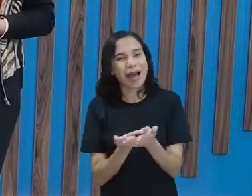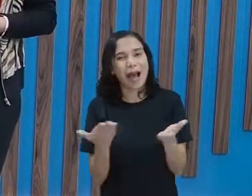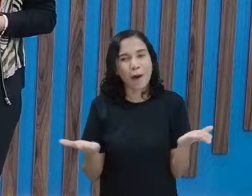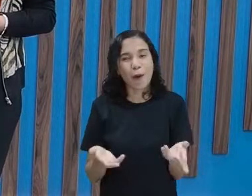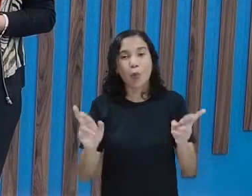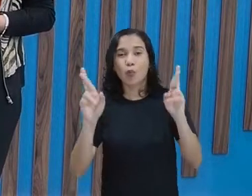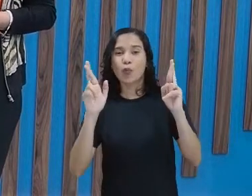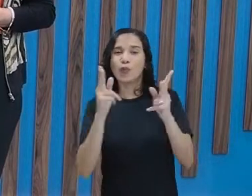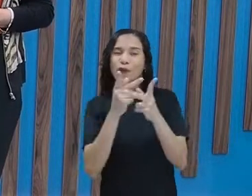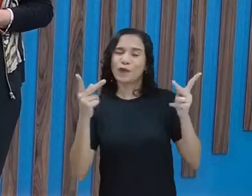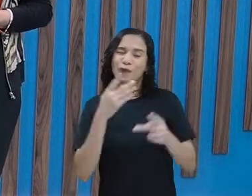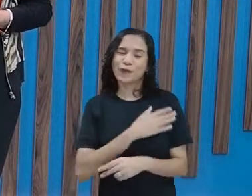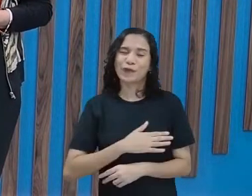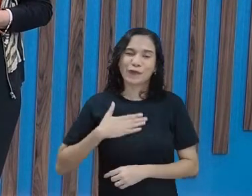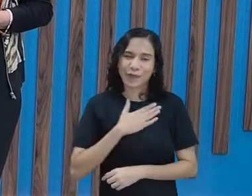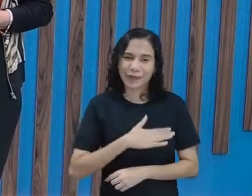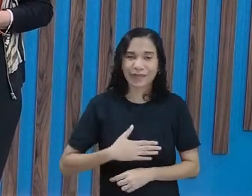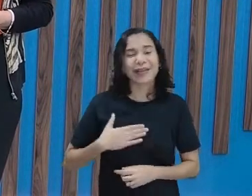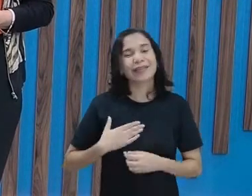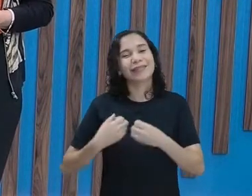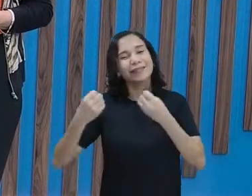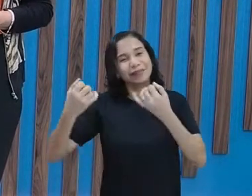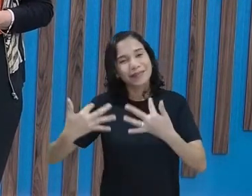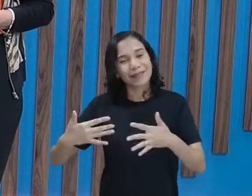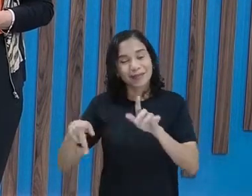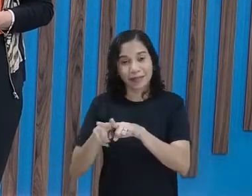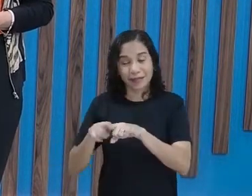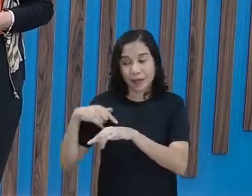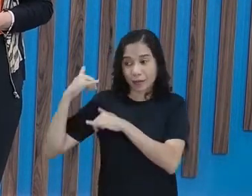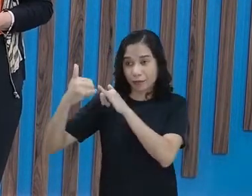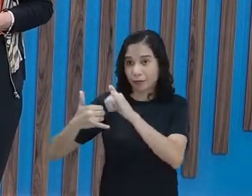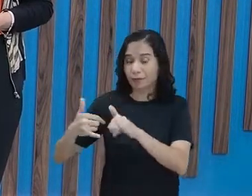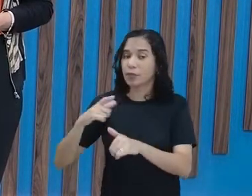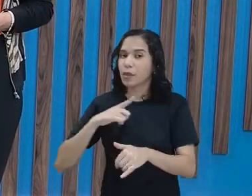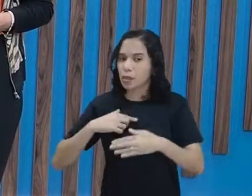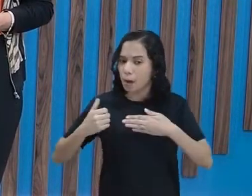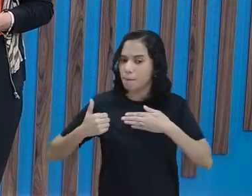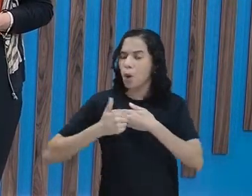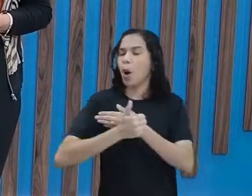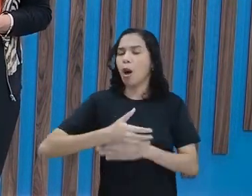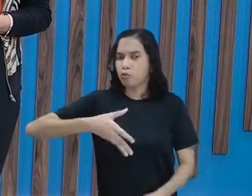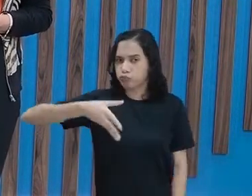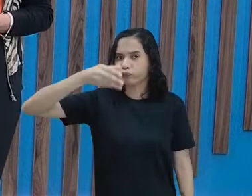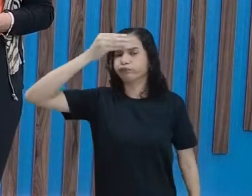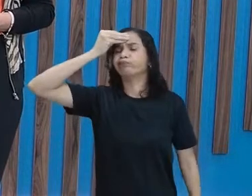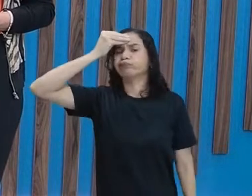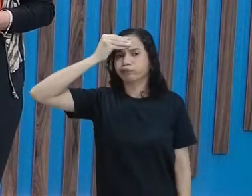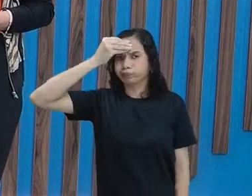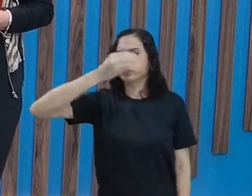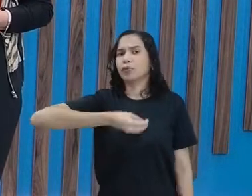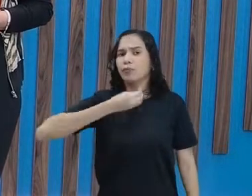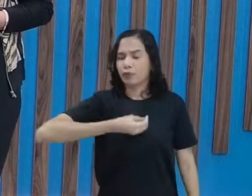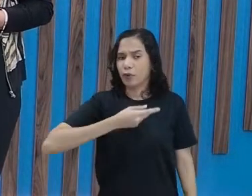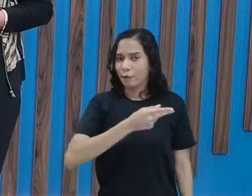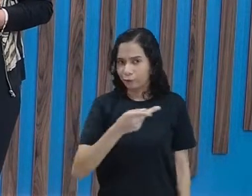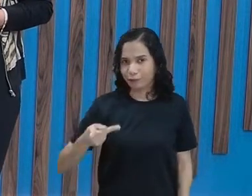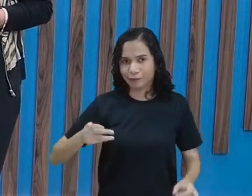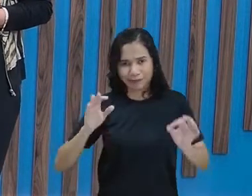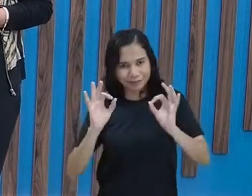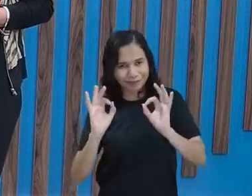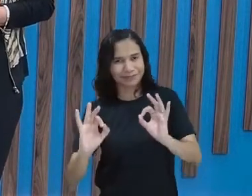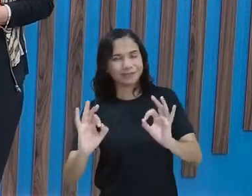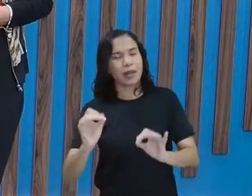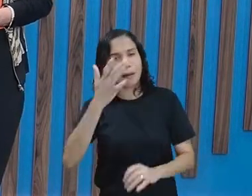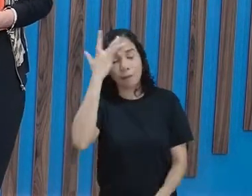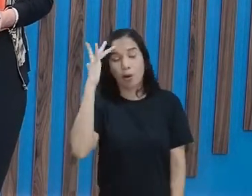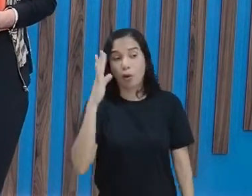tenham gostado muito, tenham gostado dessa fábula e levem essa lição de moral para a vida de vocês, tá bom?